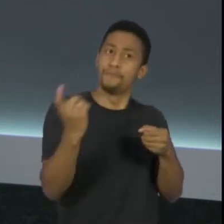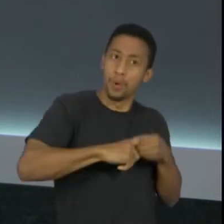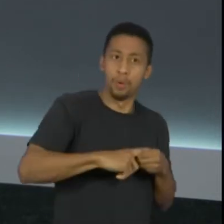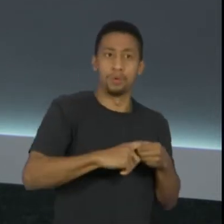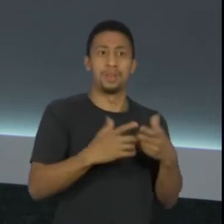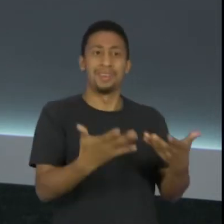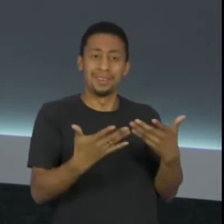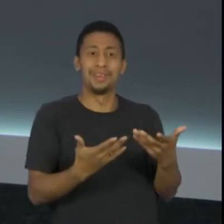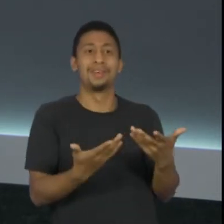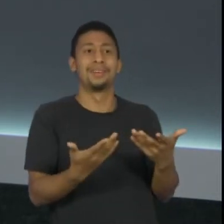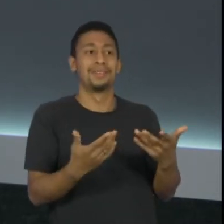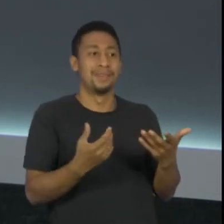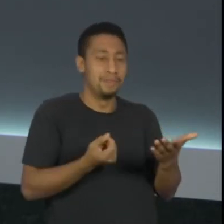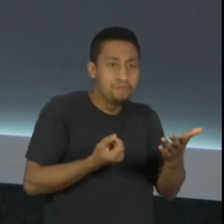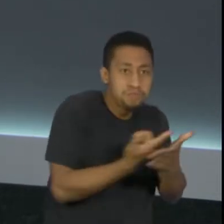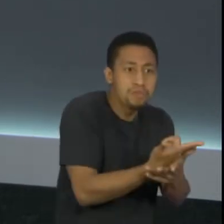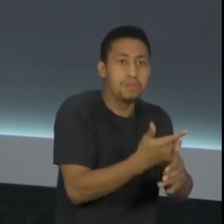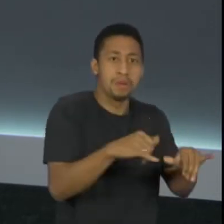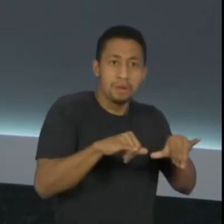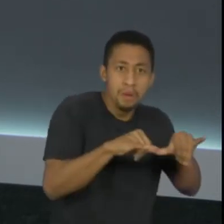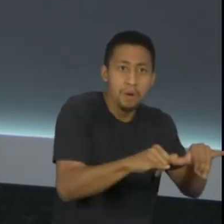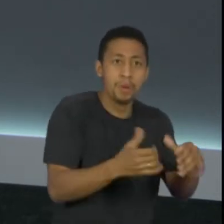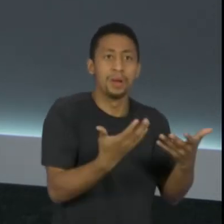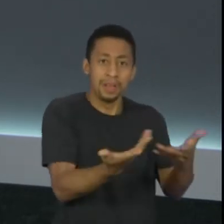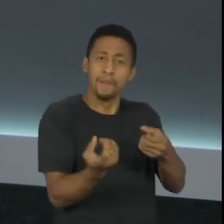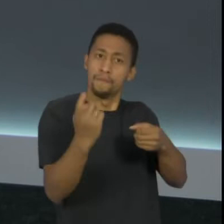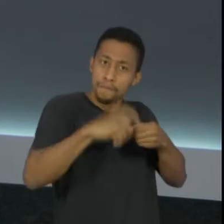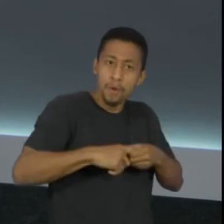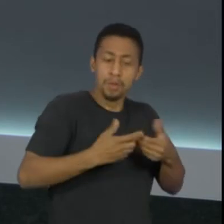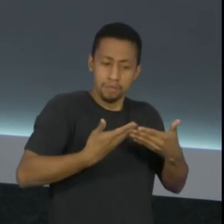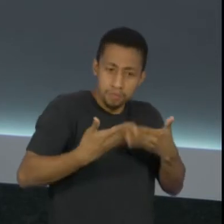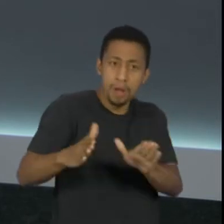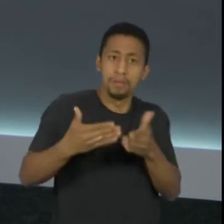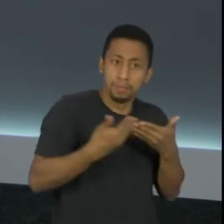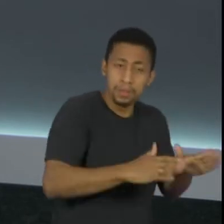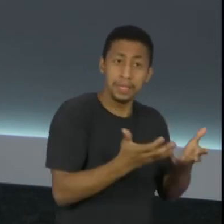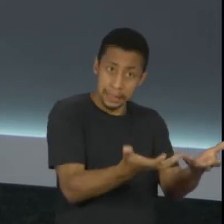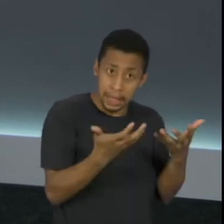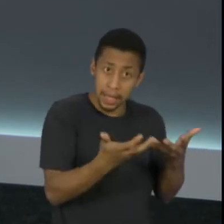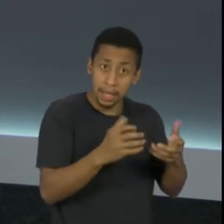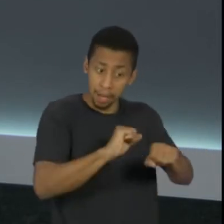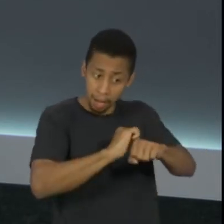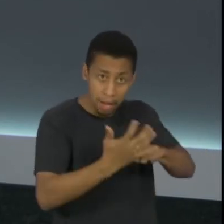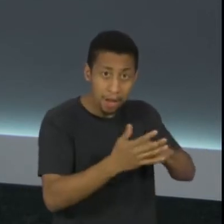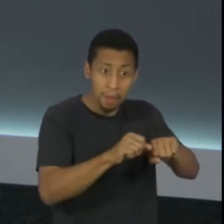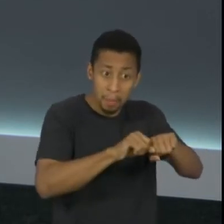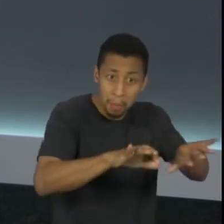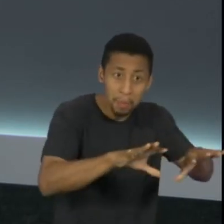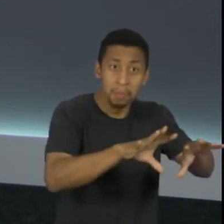fazer compras, o que pode adiar o fim dessa quarentena ou nos